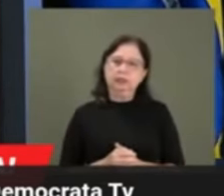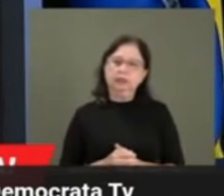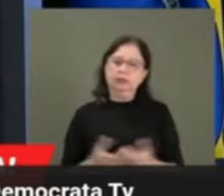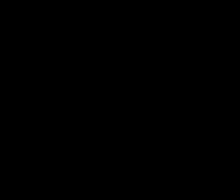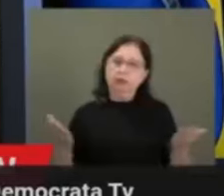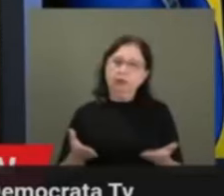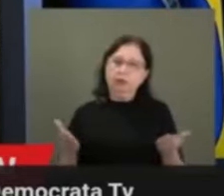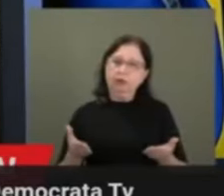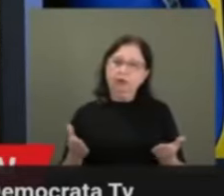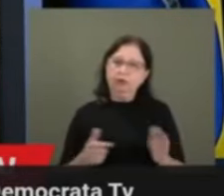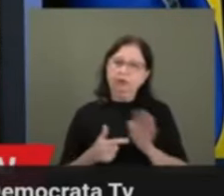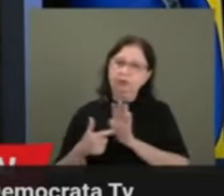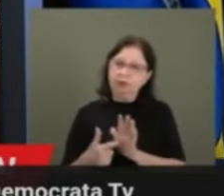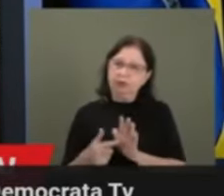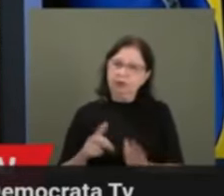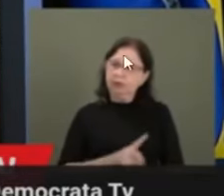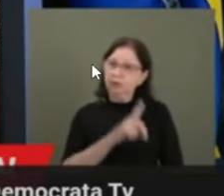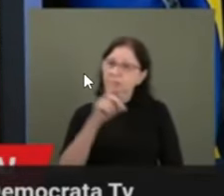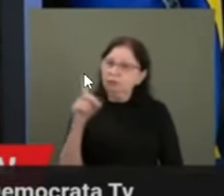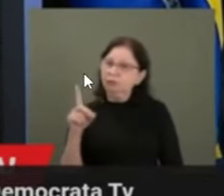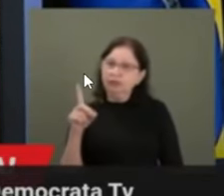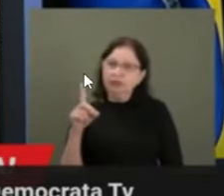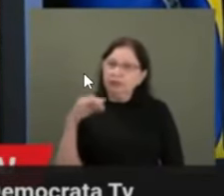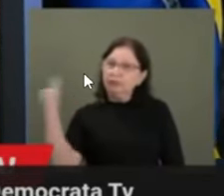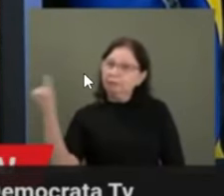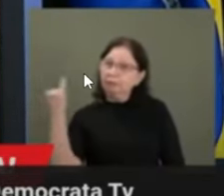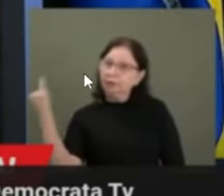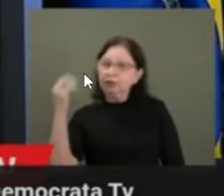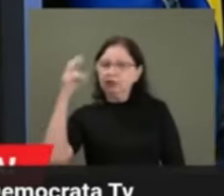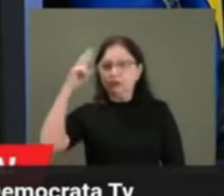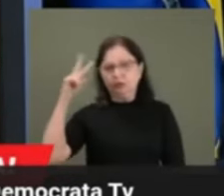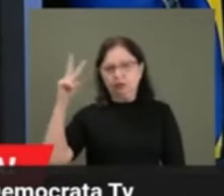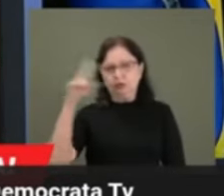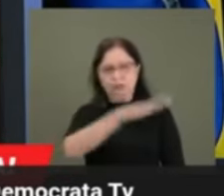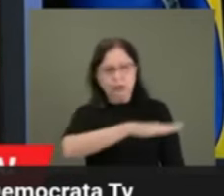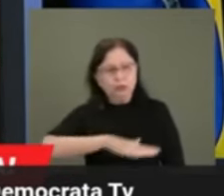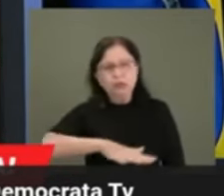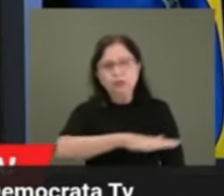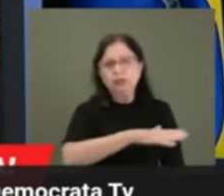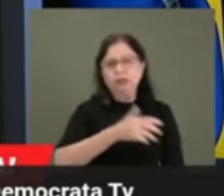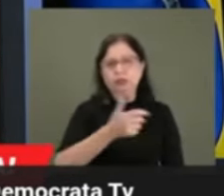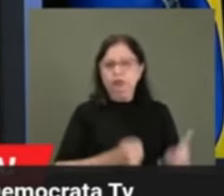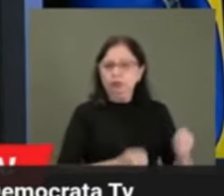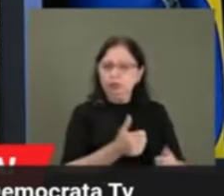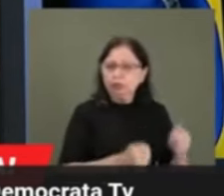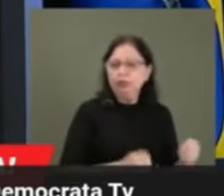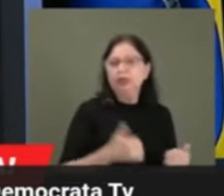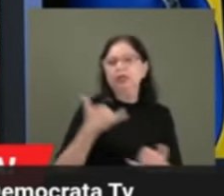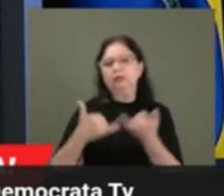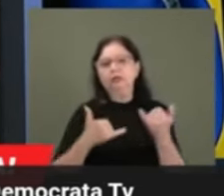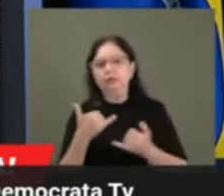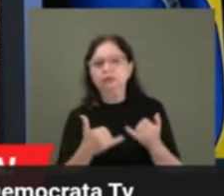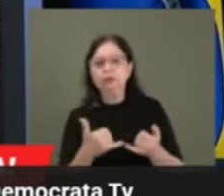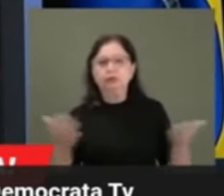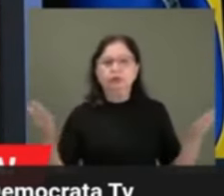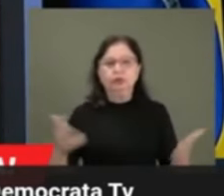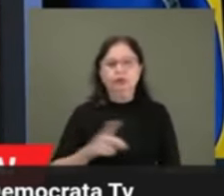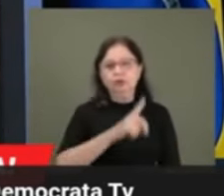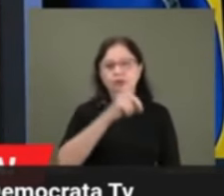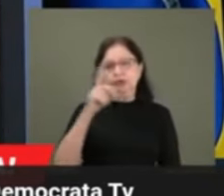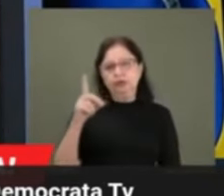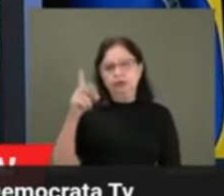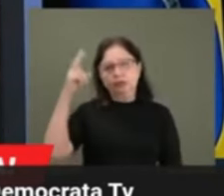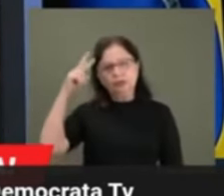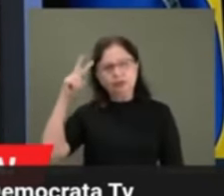histórico né o setor de videogames o setor de Brasil tem hoje um dia histórico queria dizer que infelizmente não é pelo motivo que nós